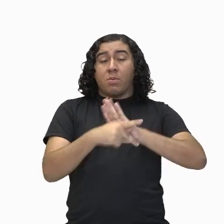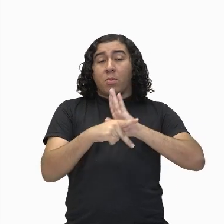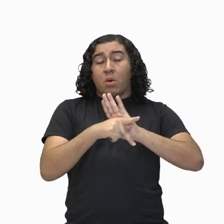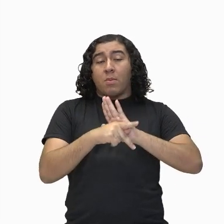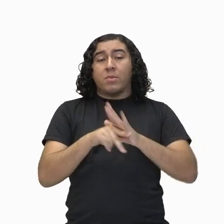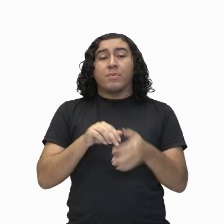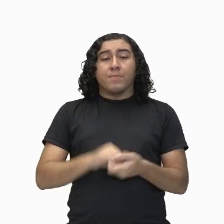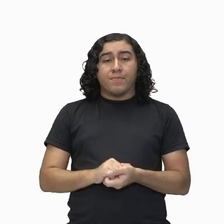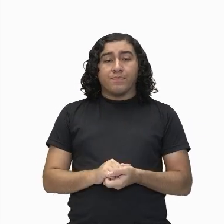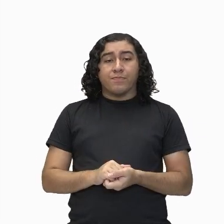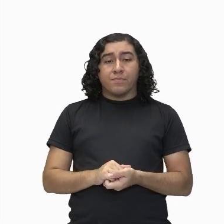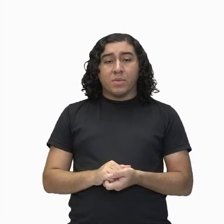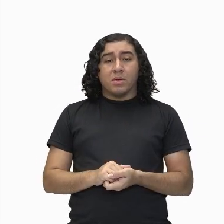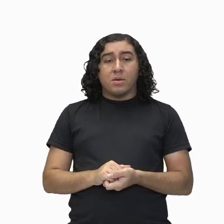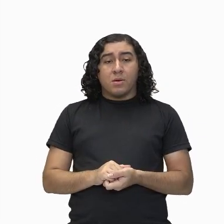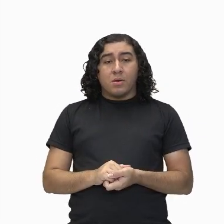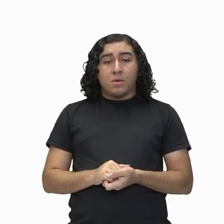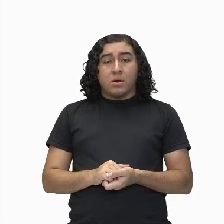que vieram